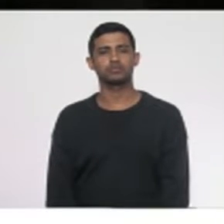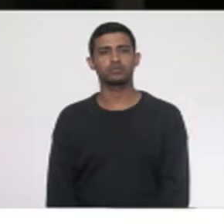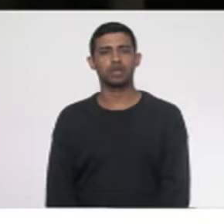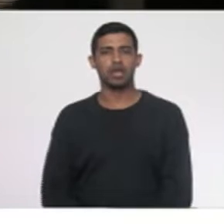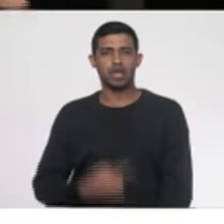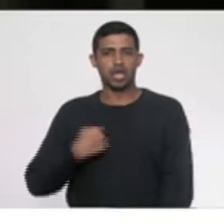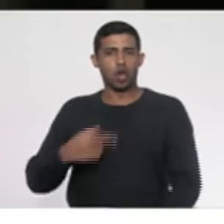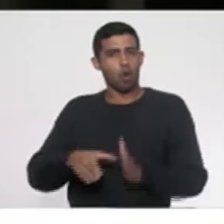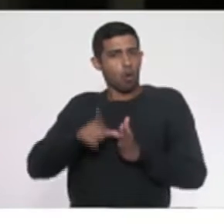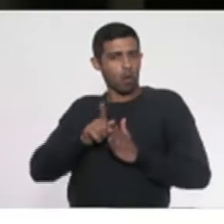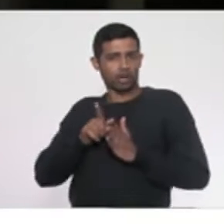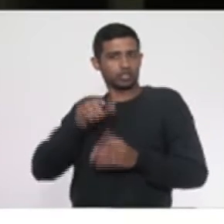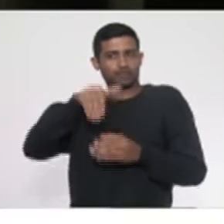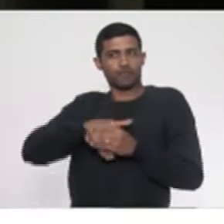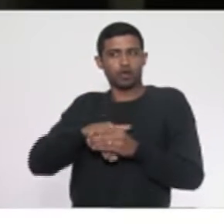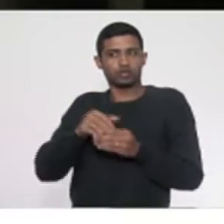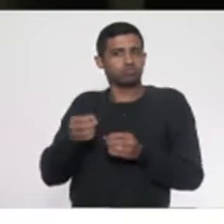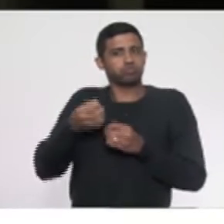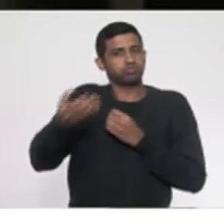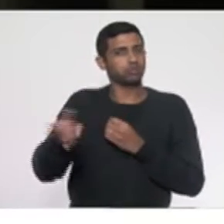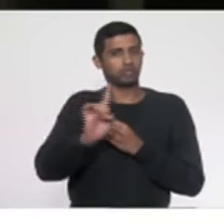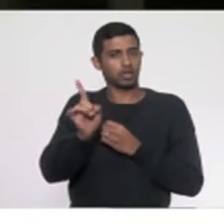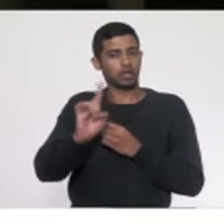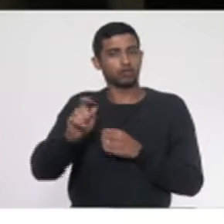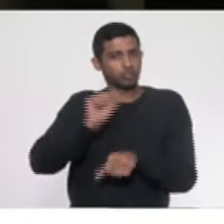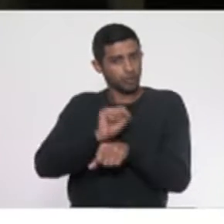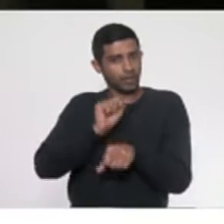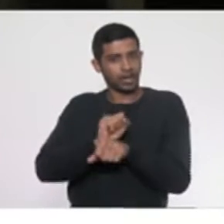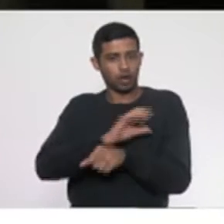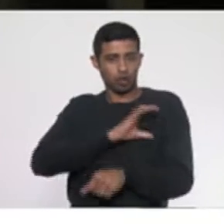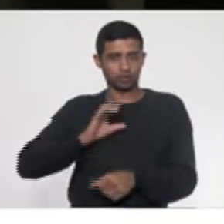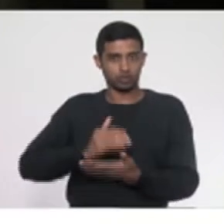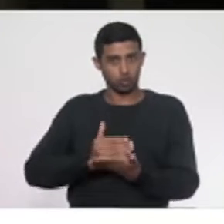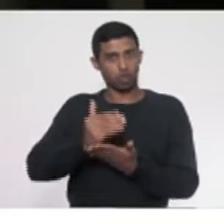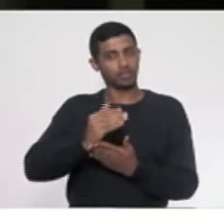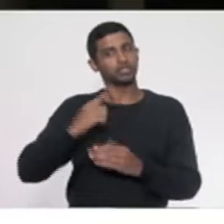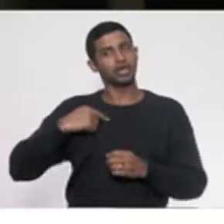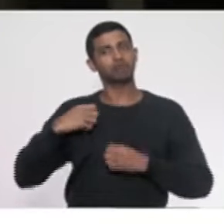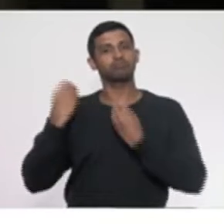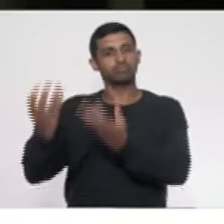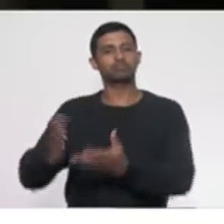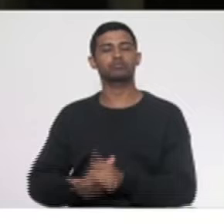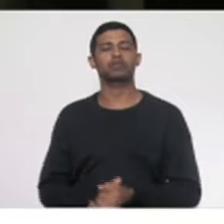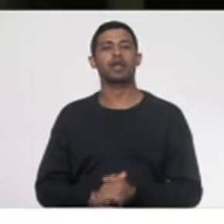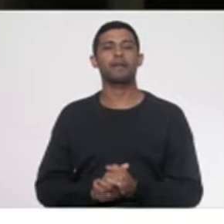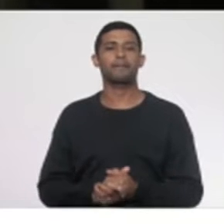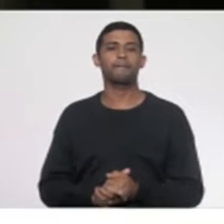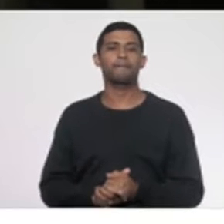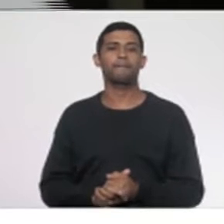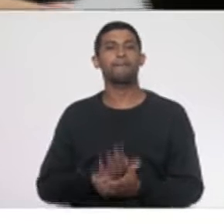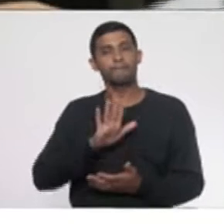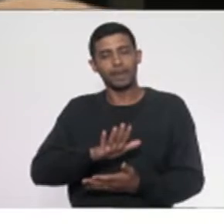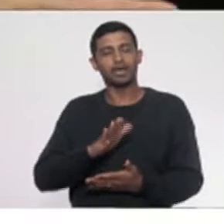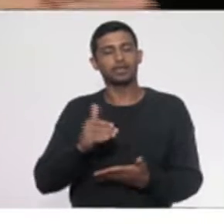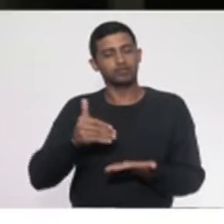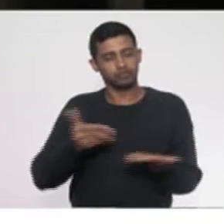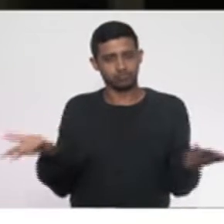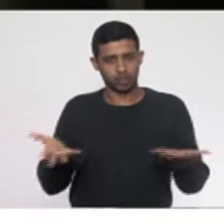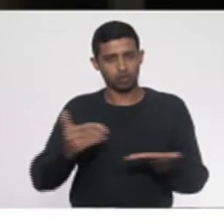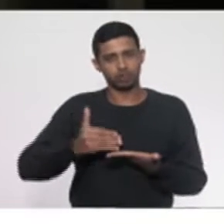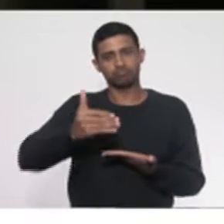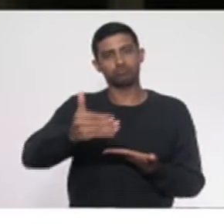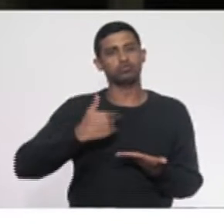voto antes, né? Eu tenho que entregar depois que começar a comissão. Mas, enquanto isso, eu vou colocando